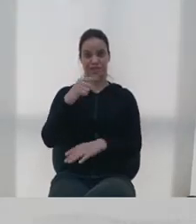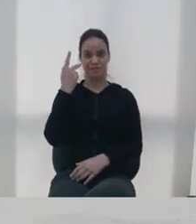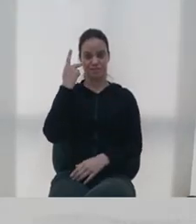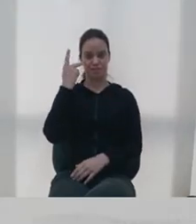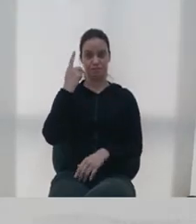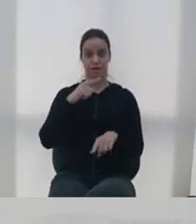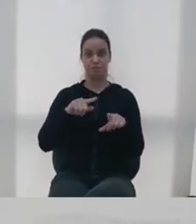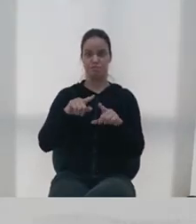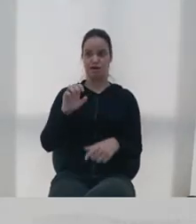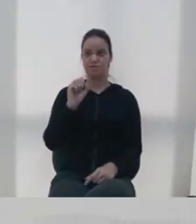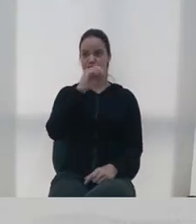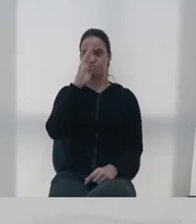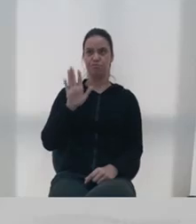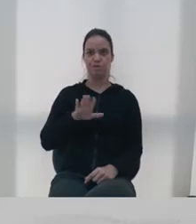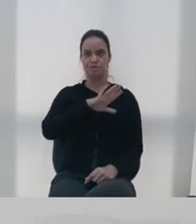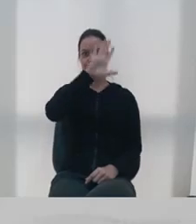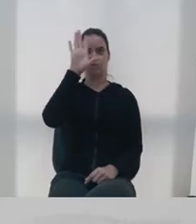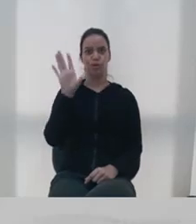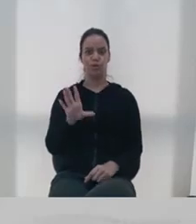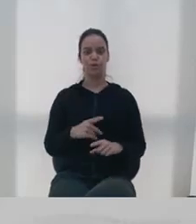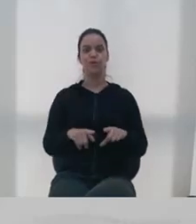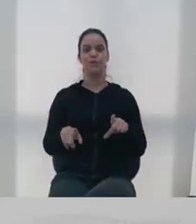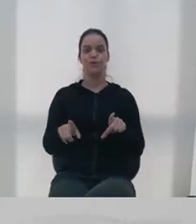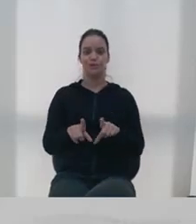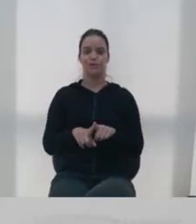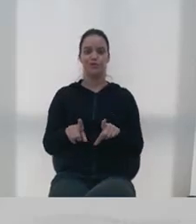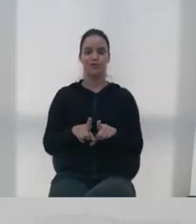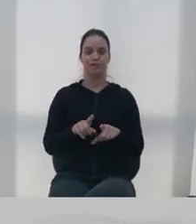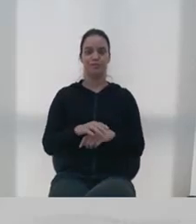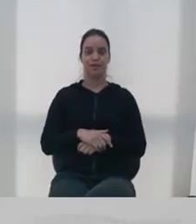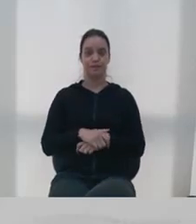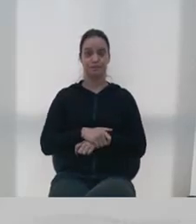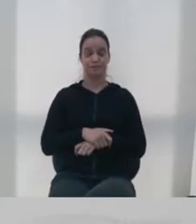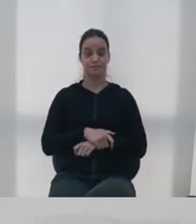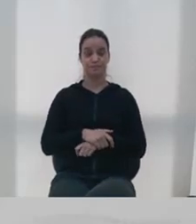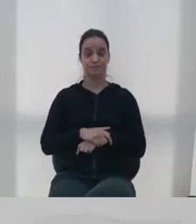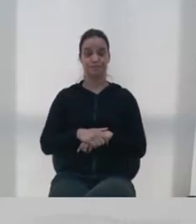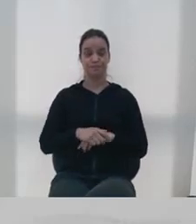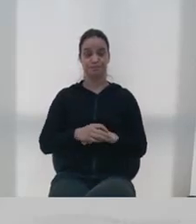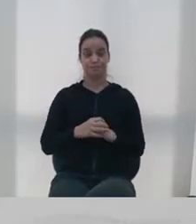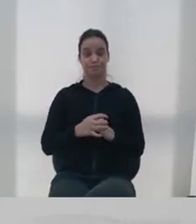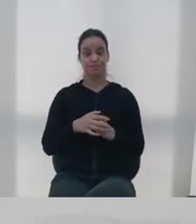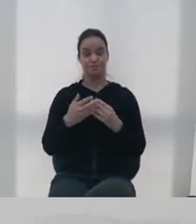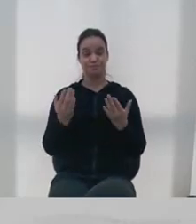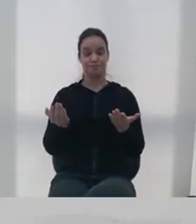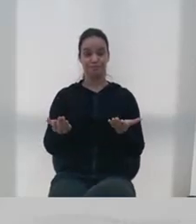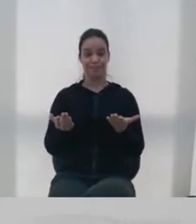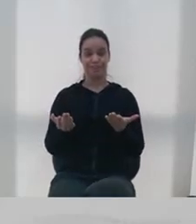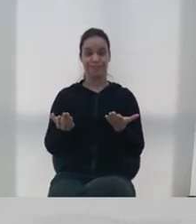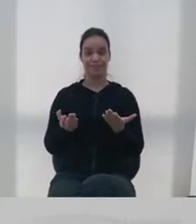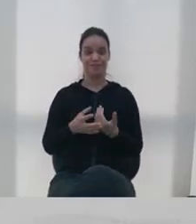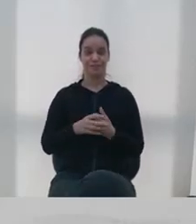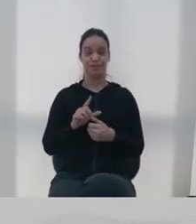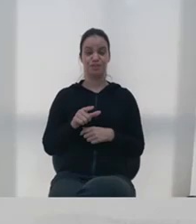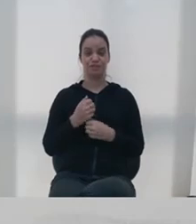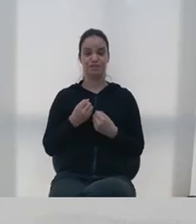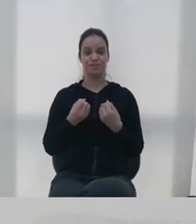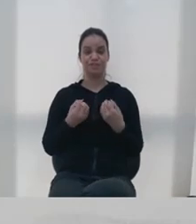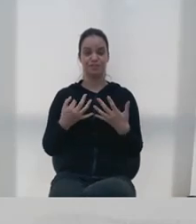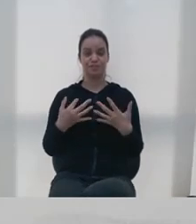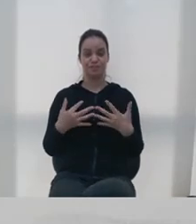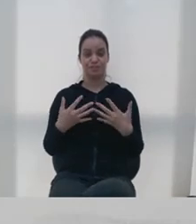também no Brasil, como núcleo que trabalha na questão fundiária, e essa matéria, no que diz